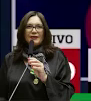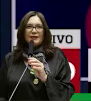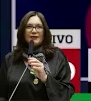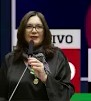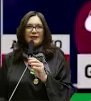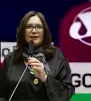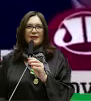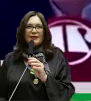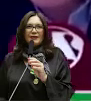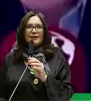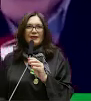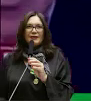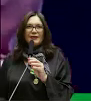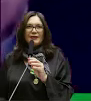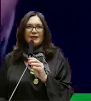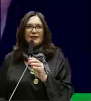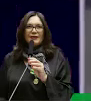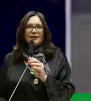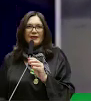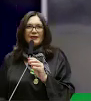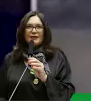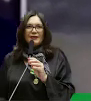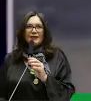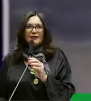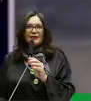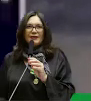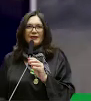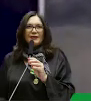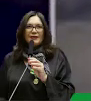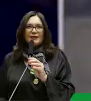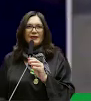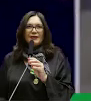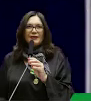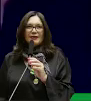realmente era nossa machado existiu